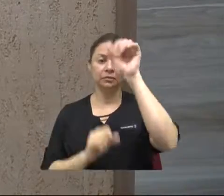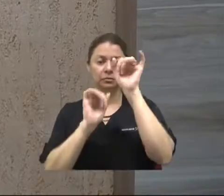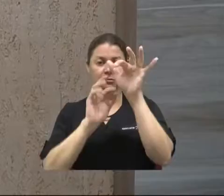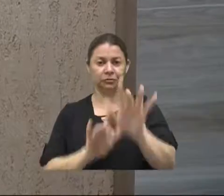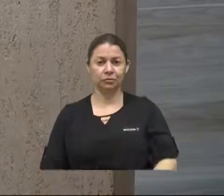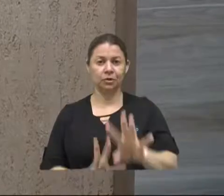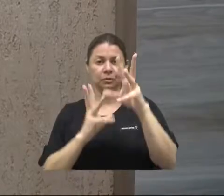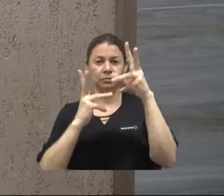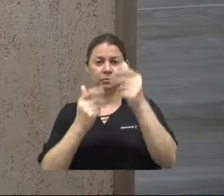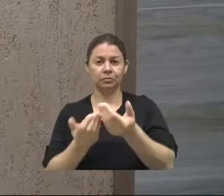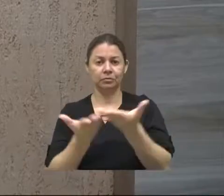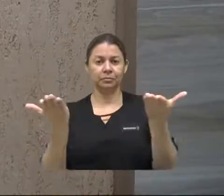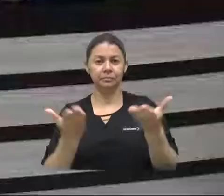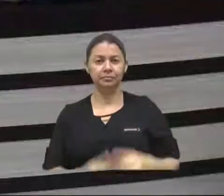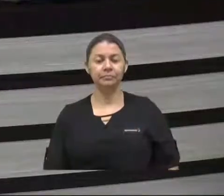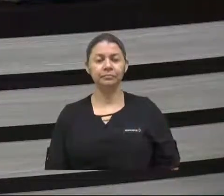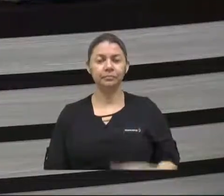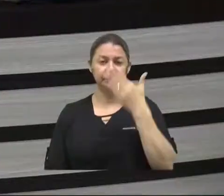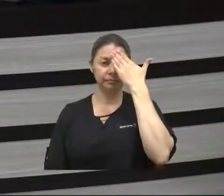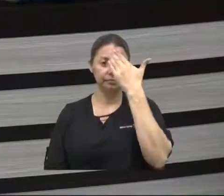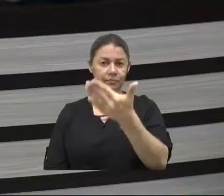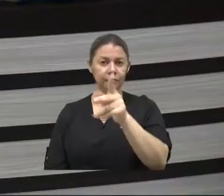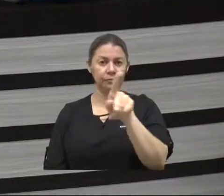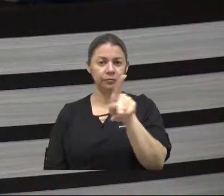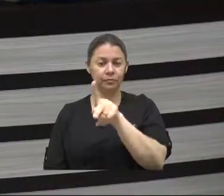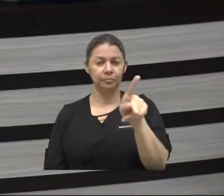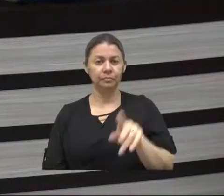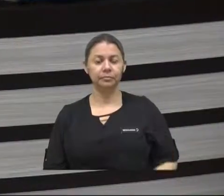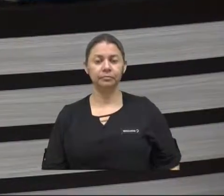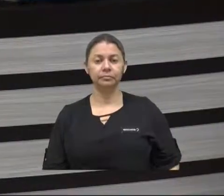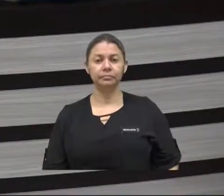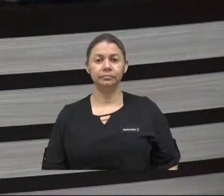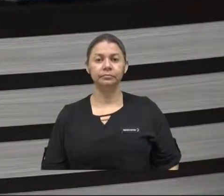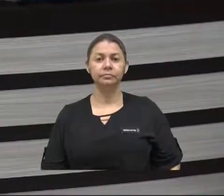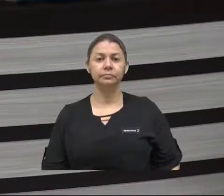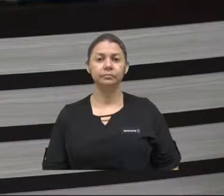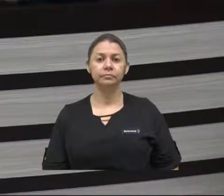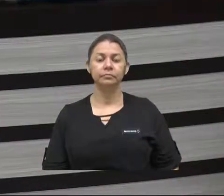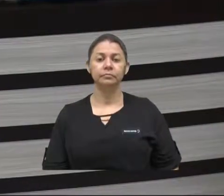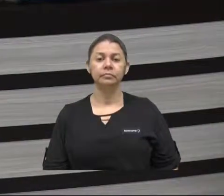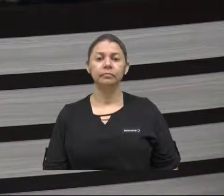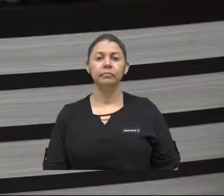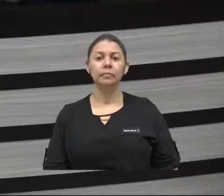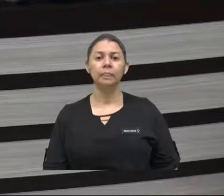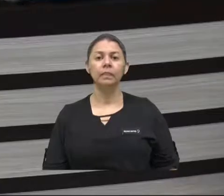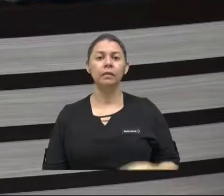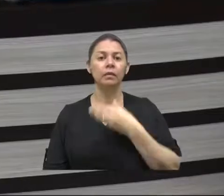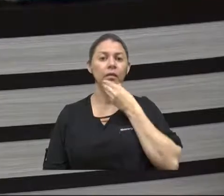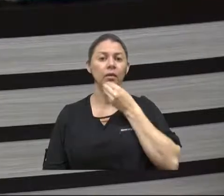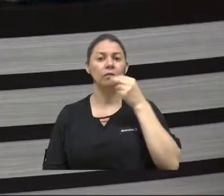senhor presidente. Questão de ordem. Uma questão de ordem, vereador Sidney Pascotto.